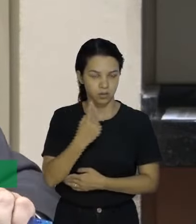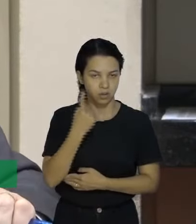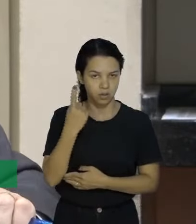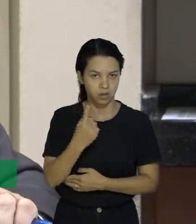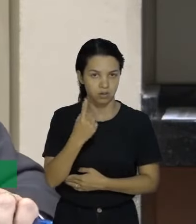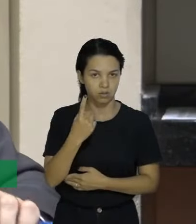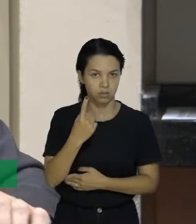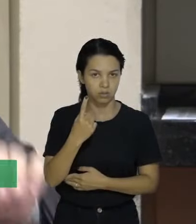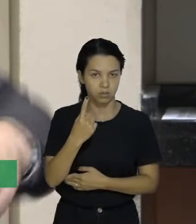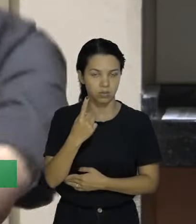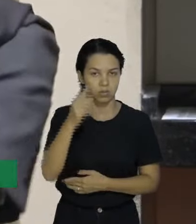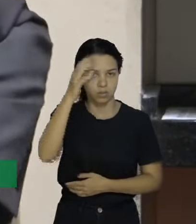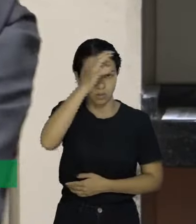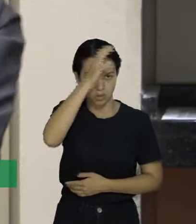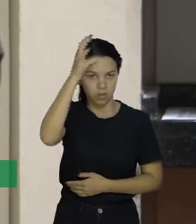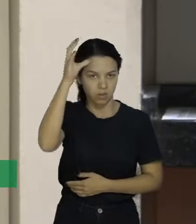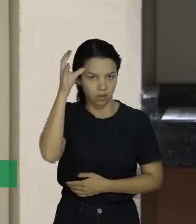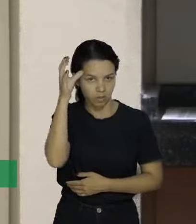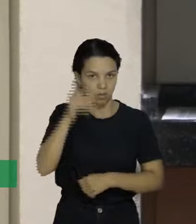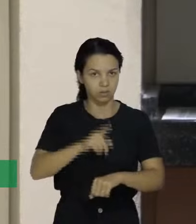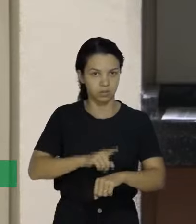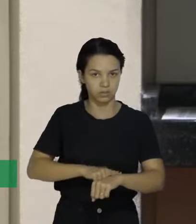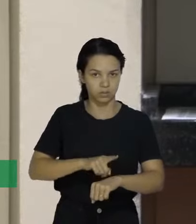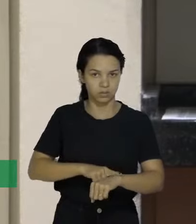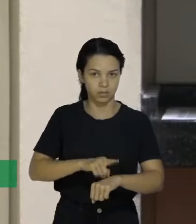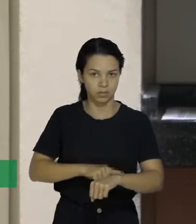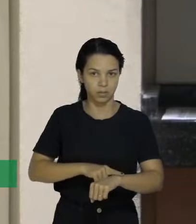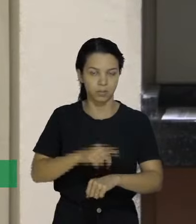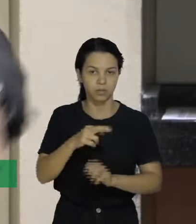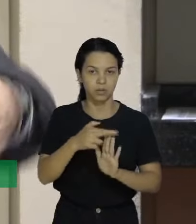vossa excelência tem o tempo regimental